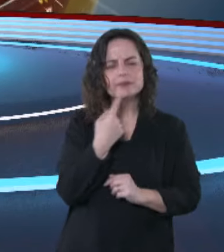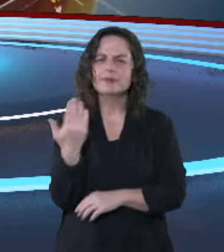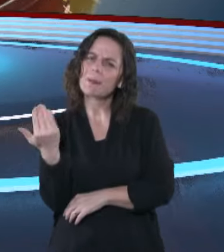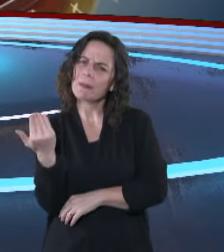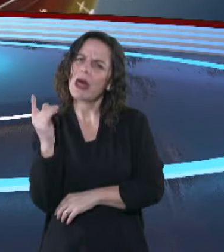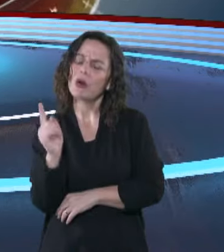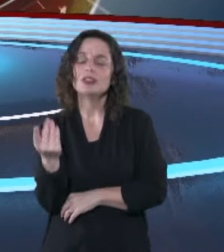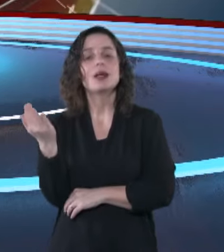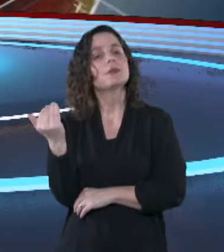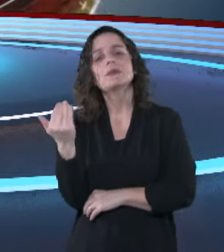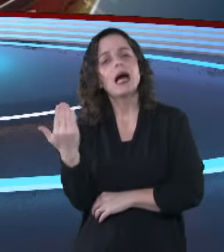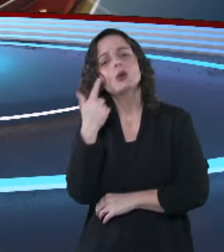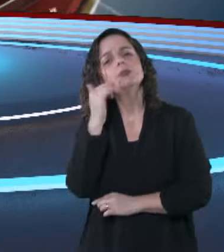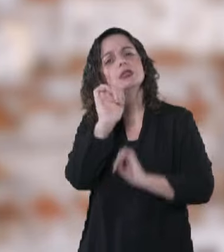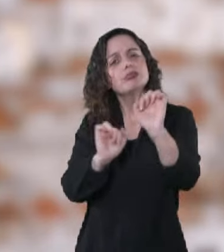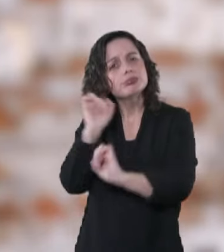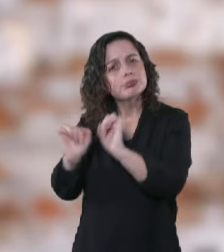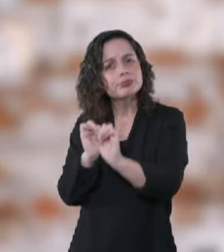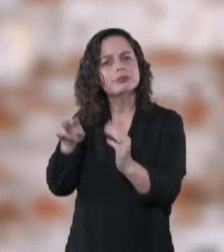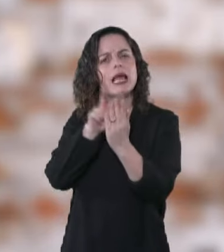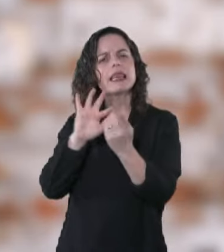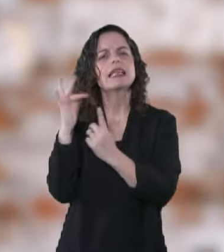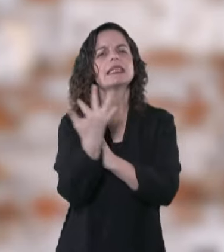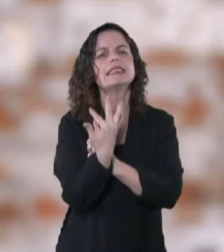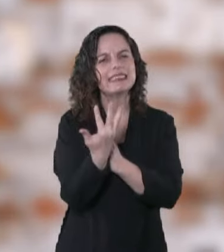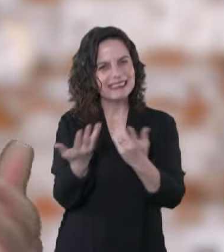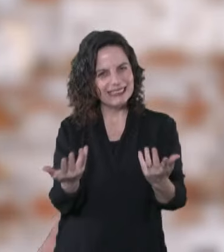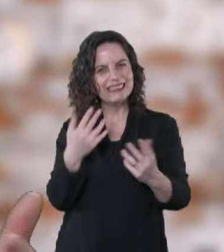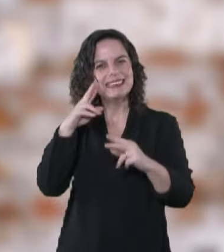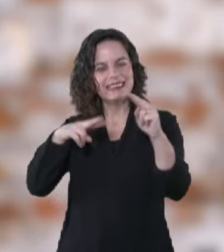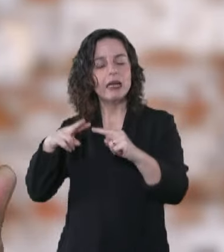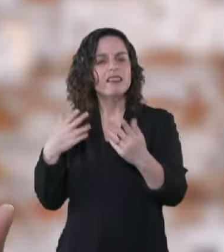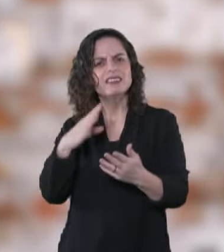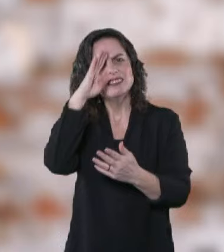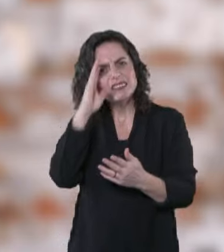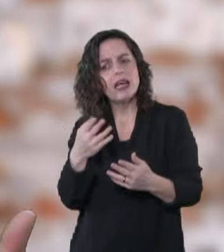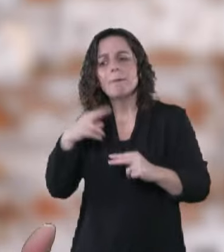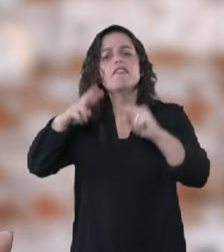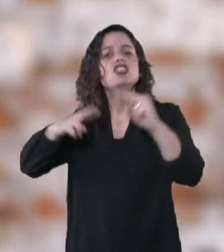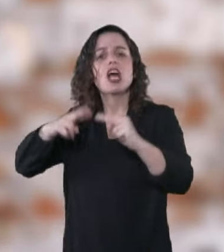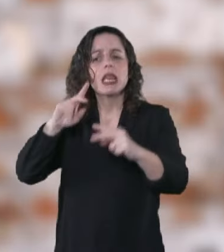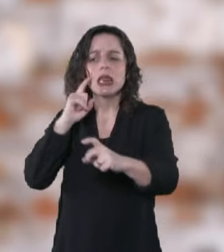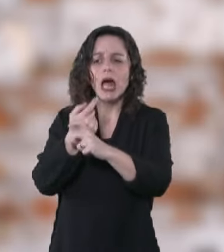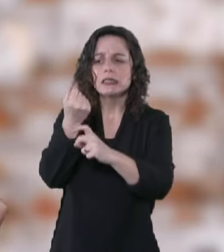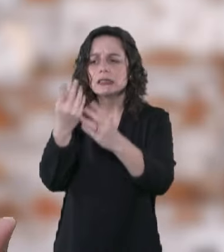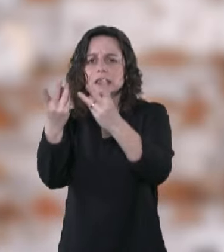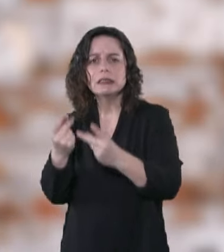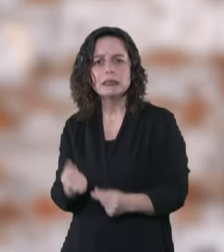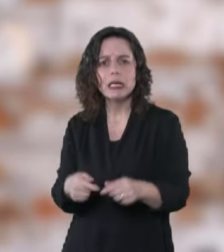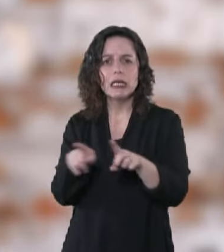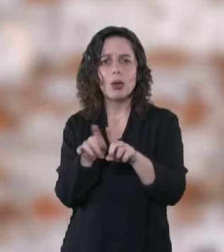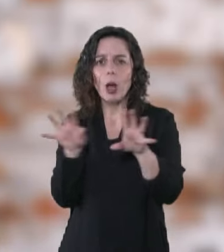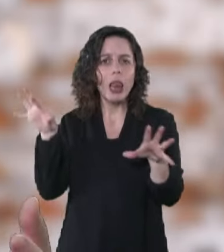esta literacia financeira. Nós hoje vimos que a fiscalidade é um bicho-papão para quase todos os cidadãos, mesmo cidadãos que